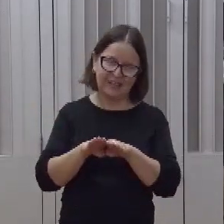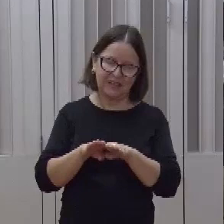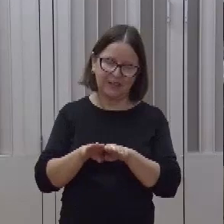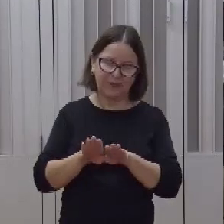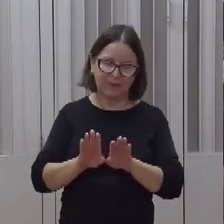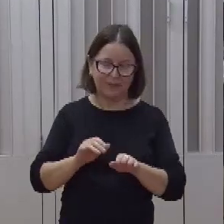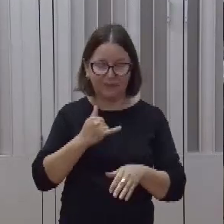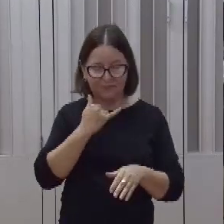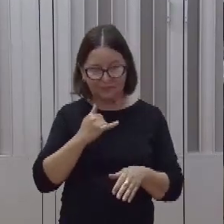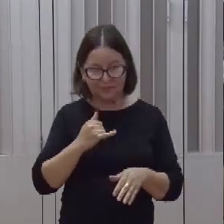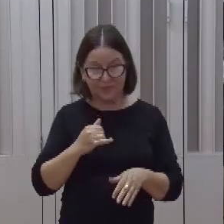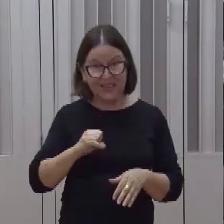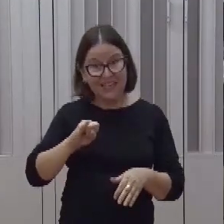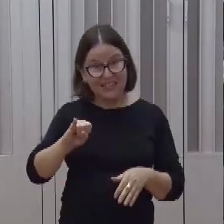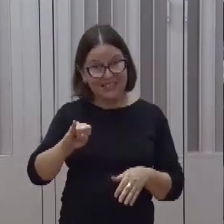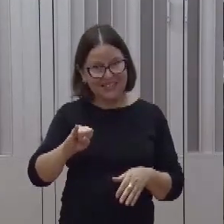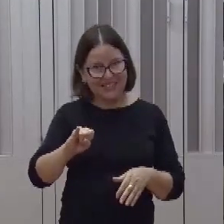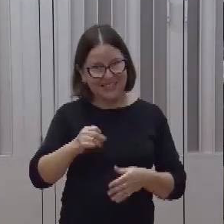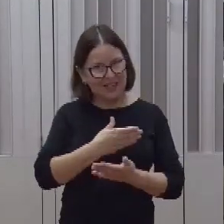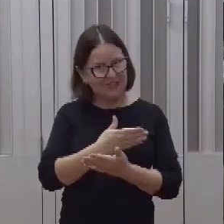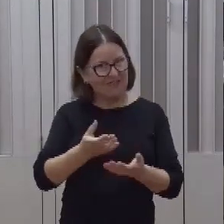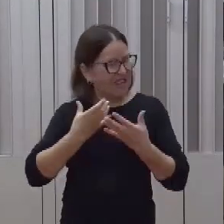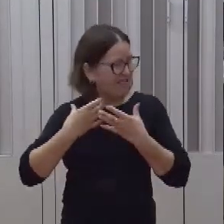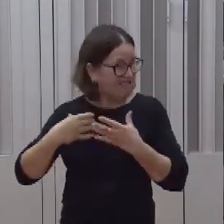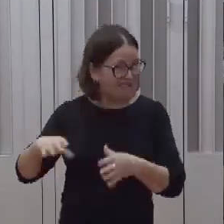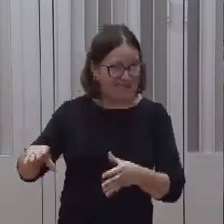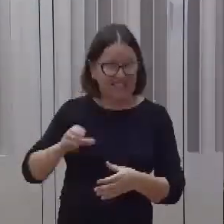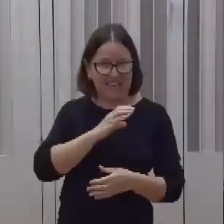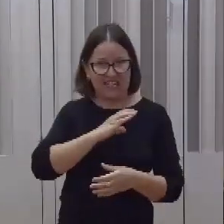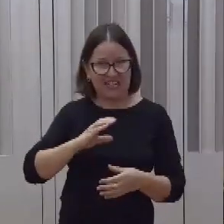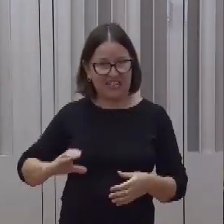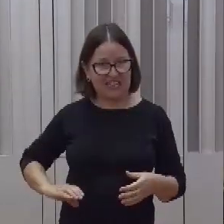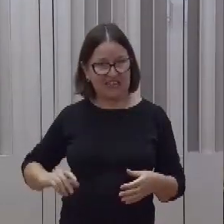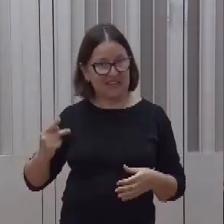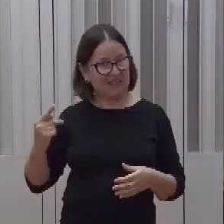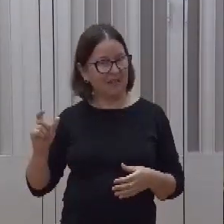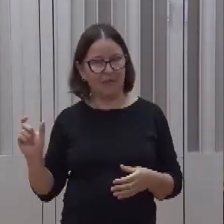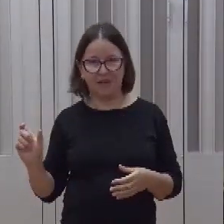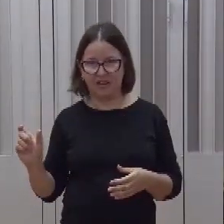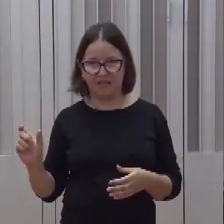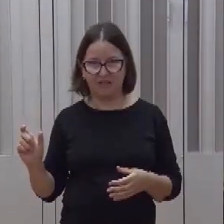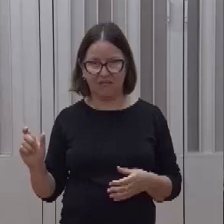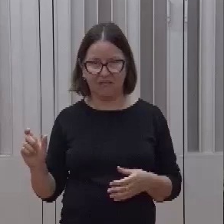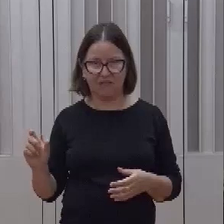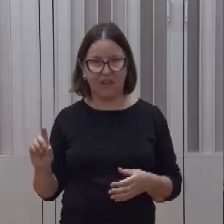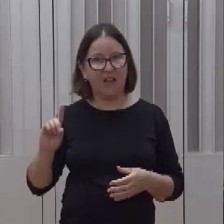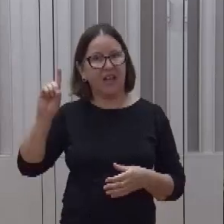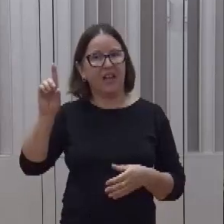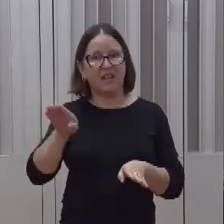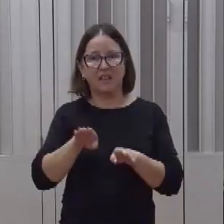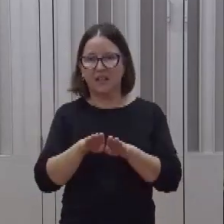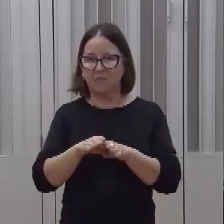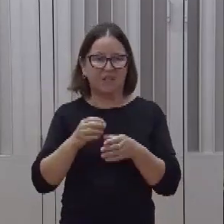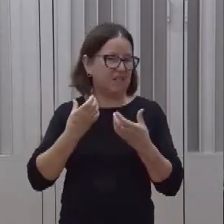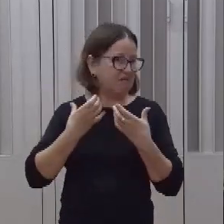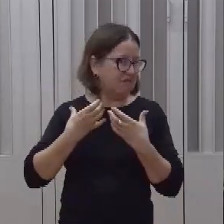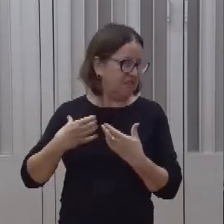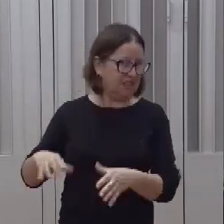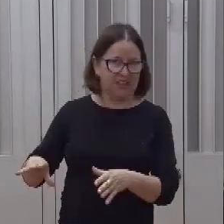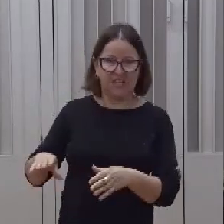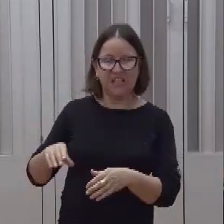não quiseres a Cristo e as suas palavras, ele também não terá a ti nem as tuas